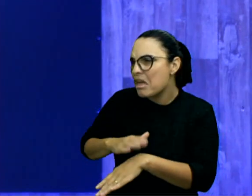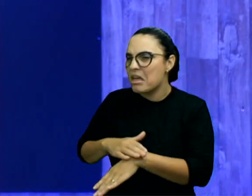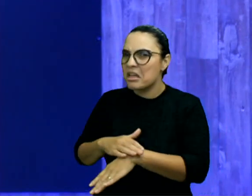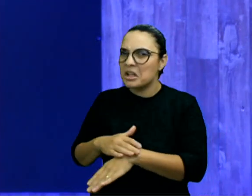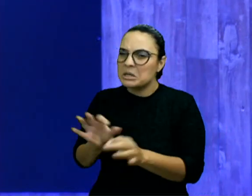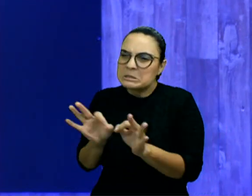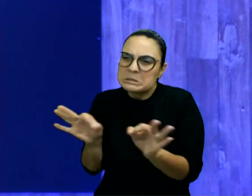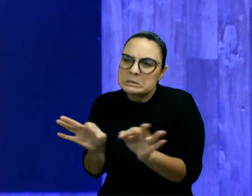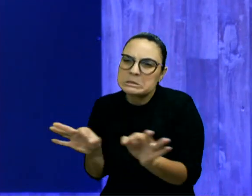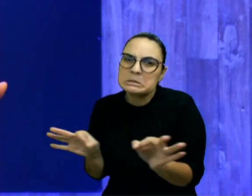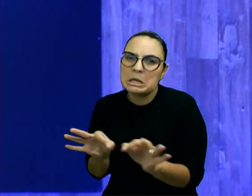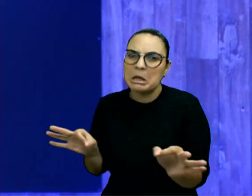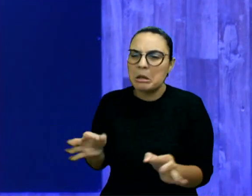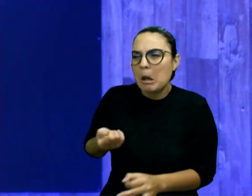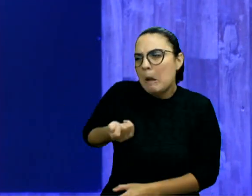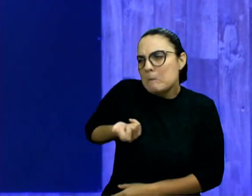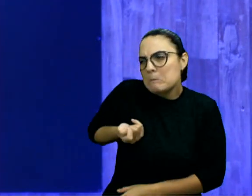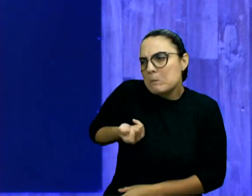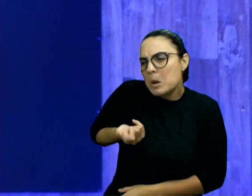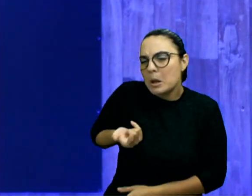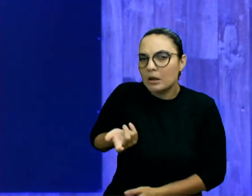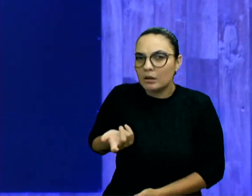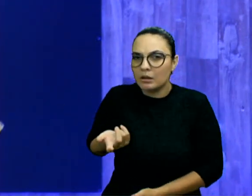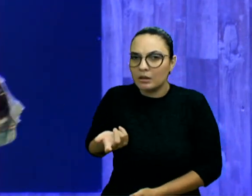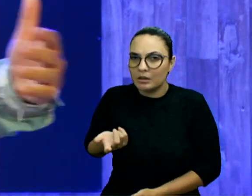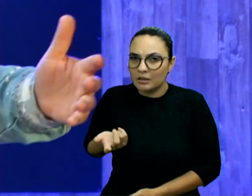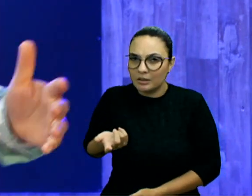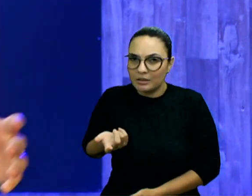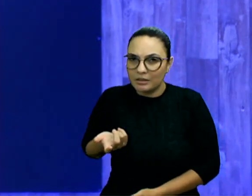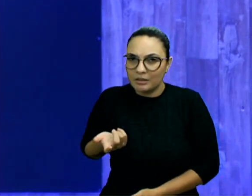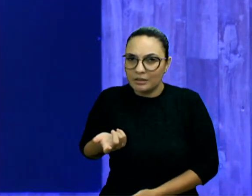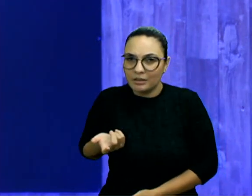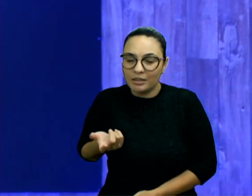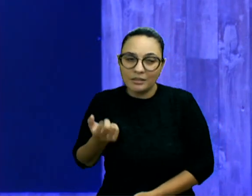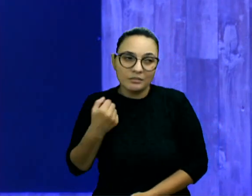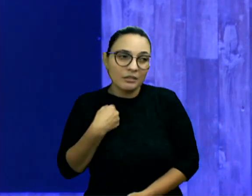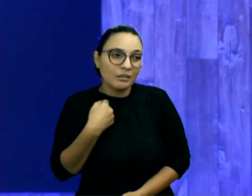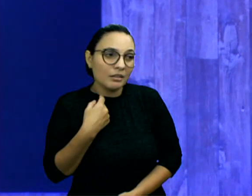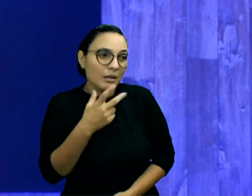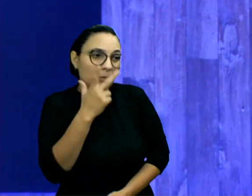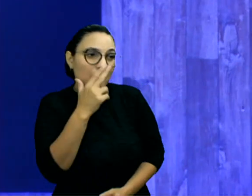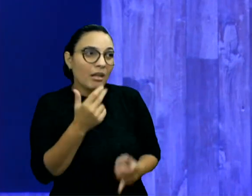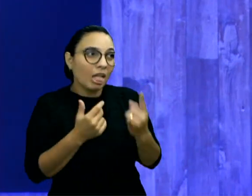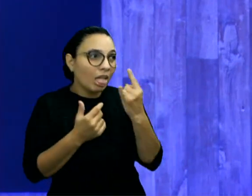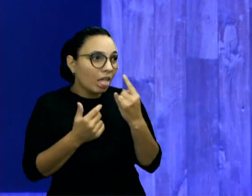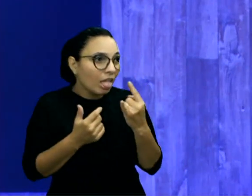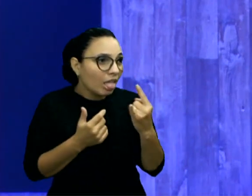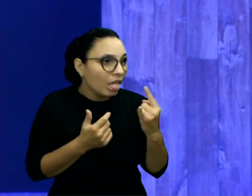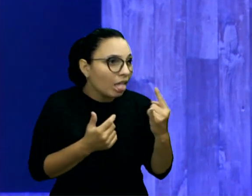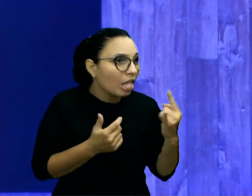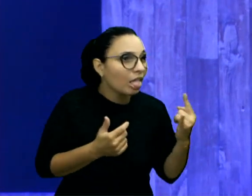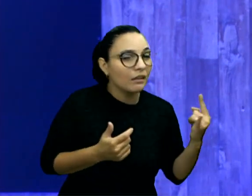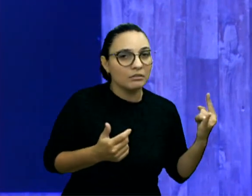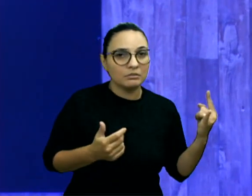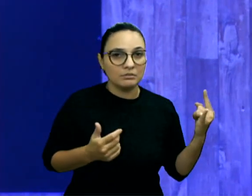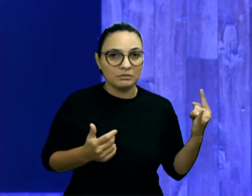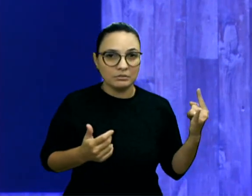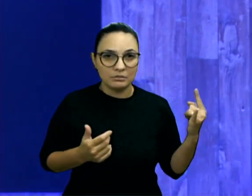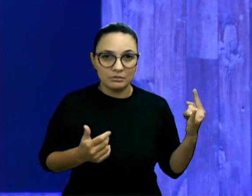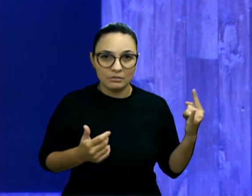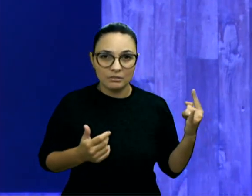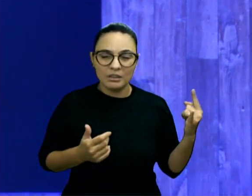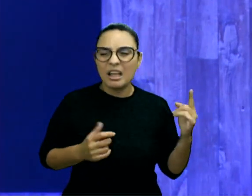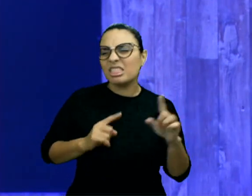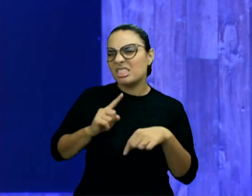intervalinho, não vai mudar nada. Depois você continua sua caminhada com Deus. Depois você continua falando com